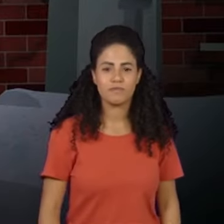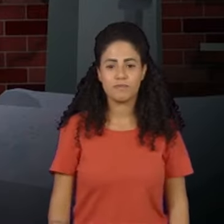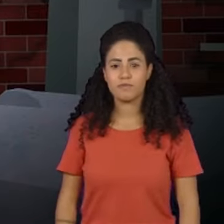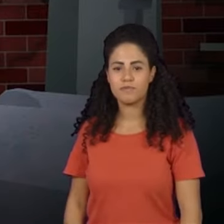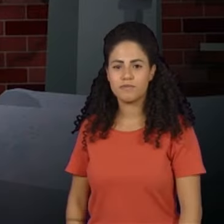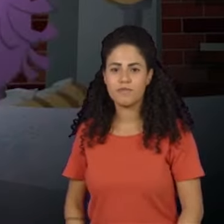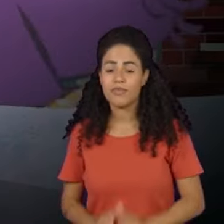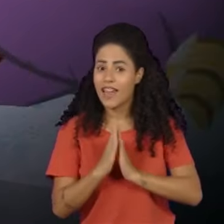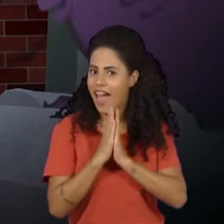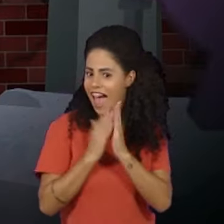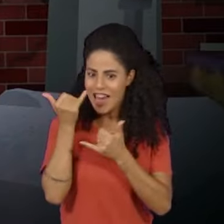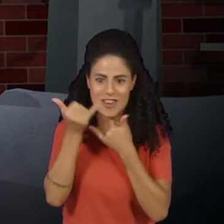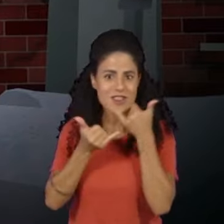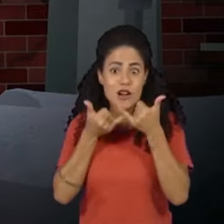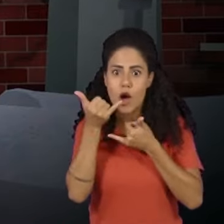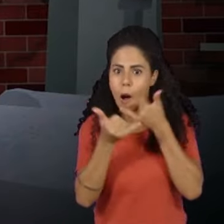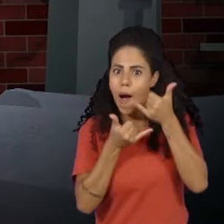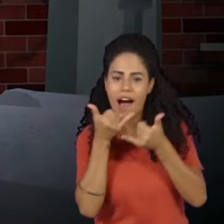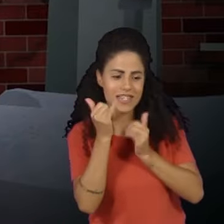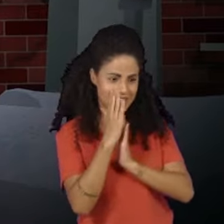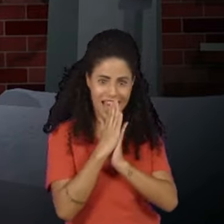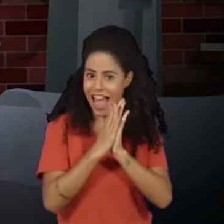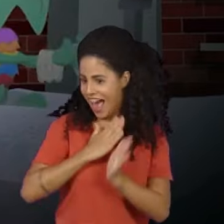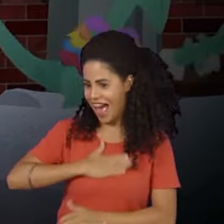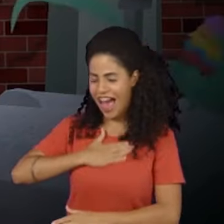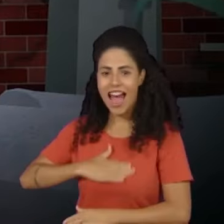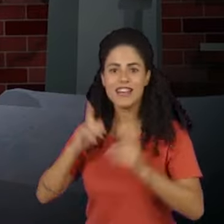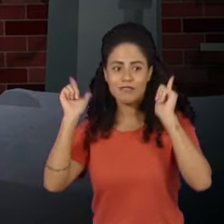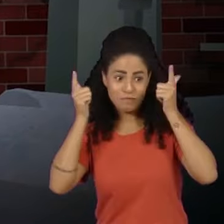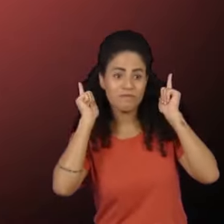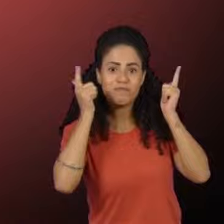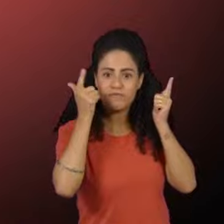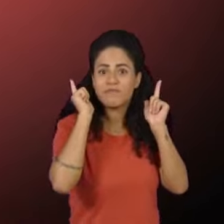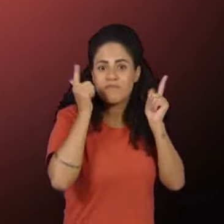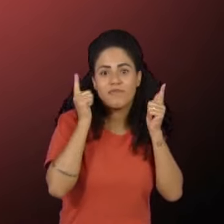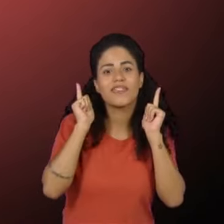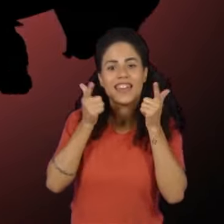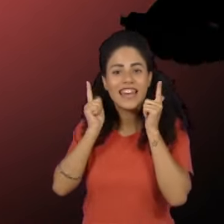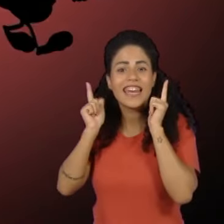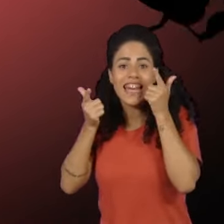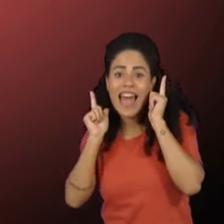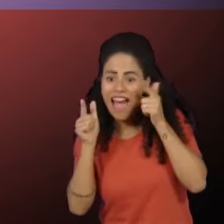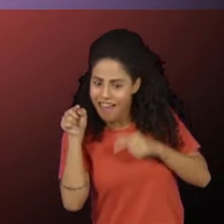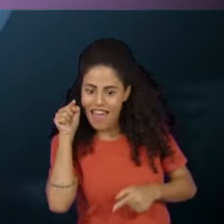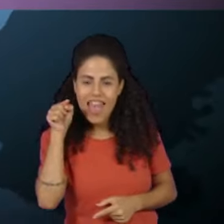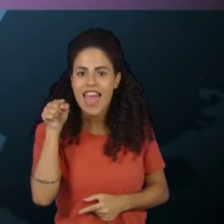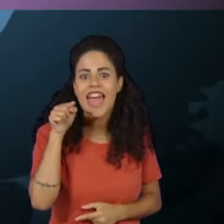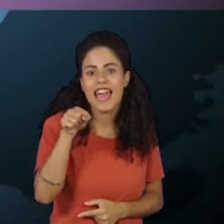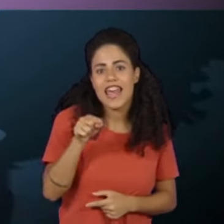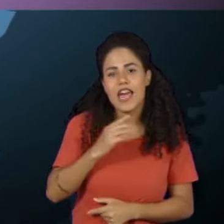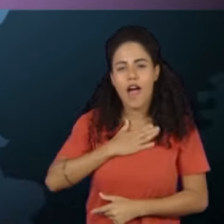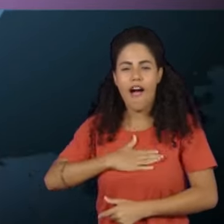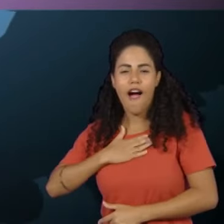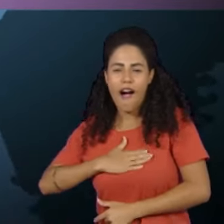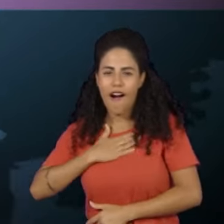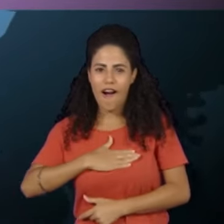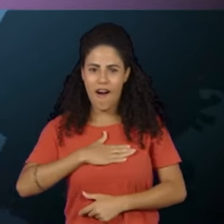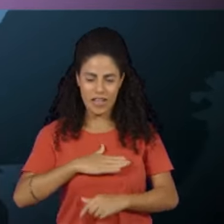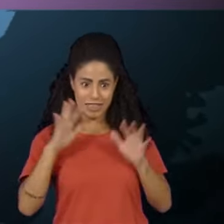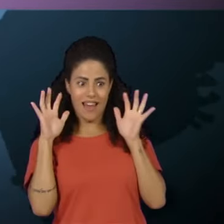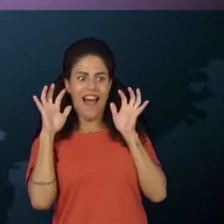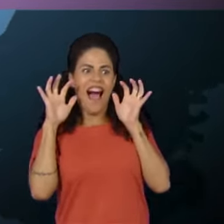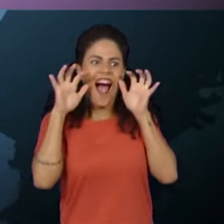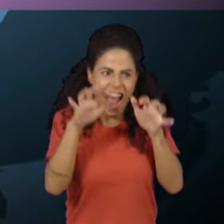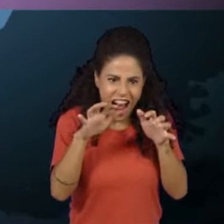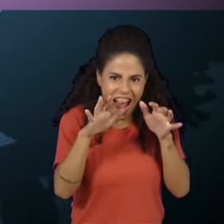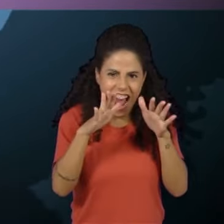Gosta de brincar e de se divertir, te assustando